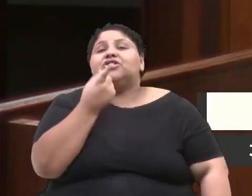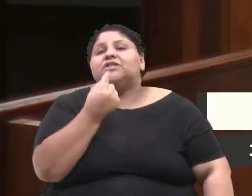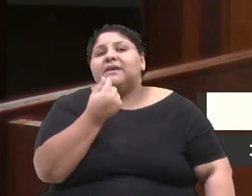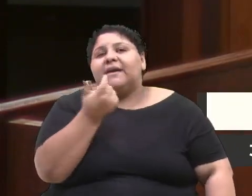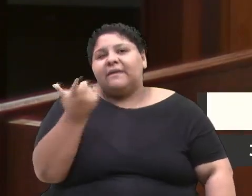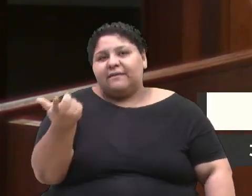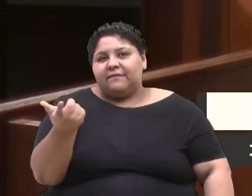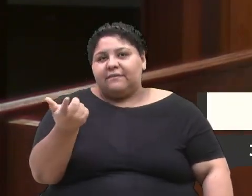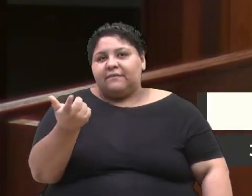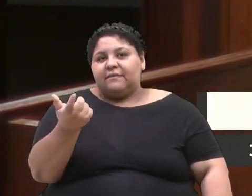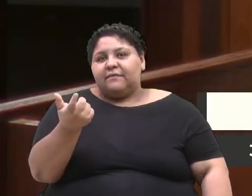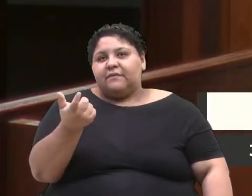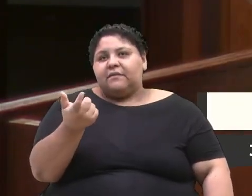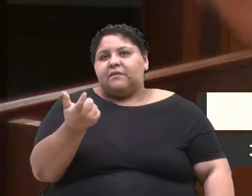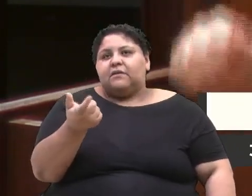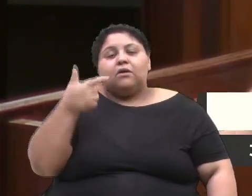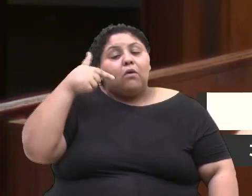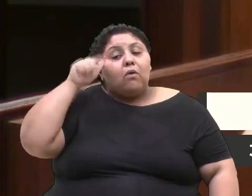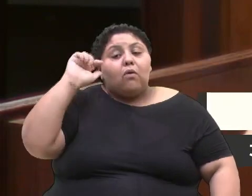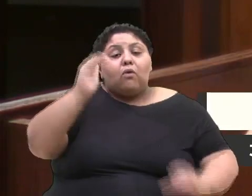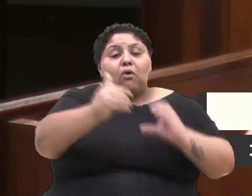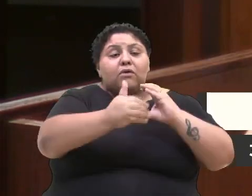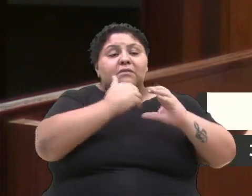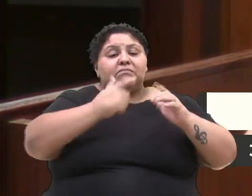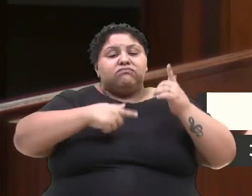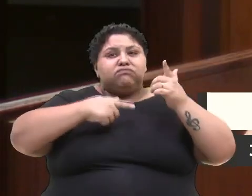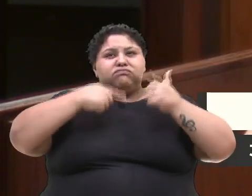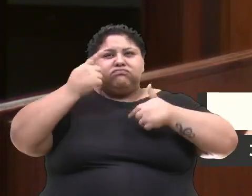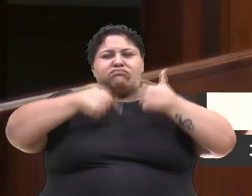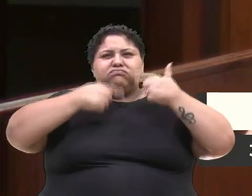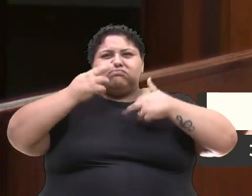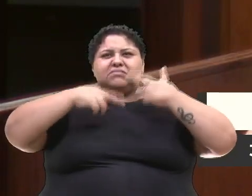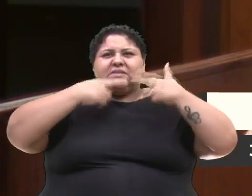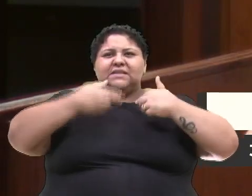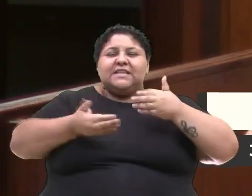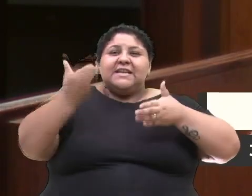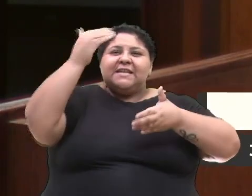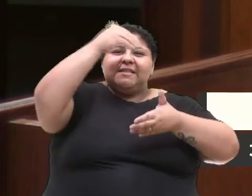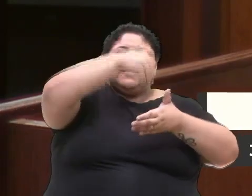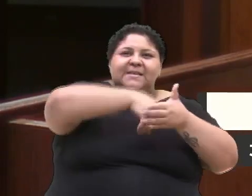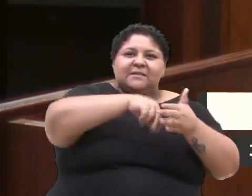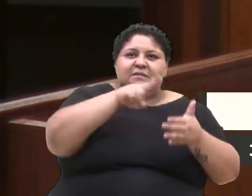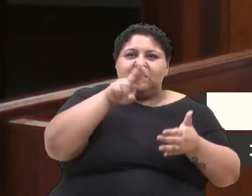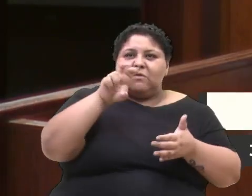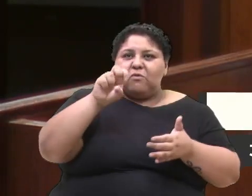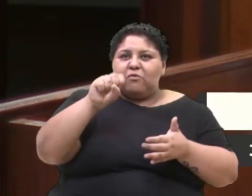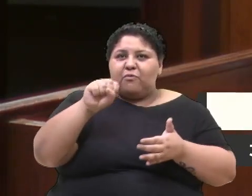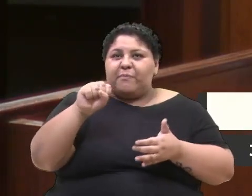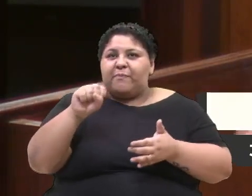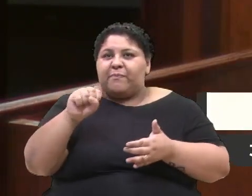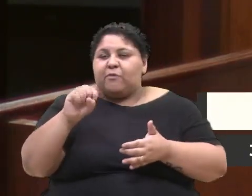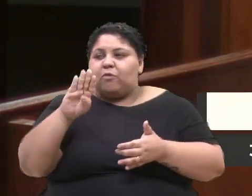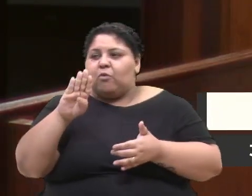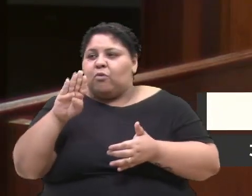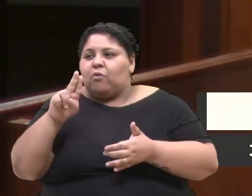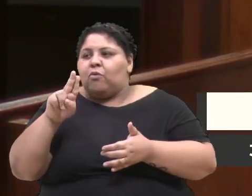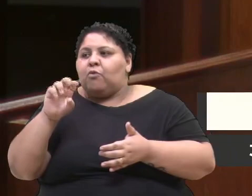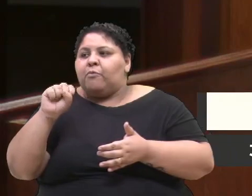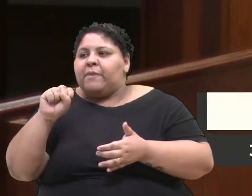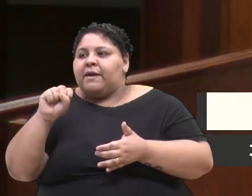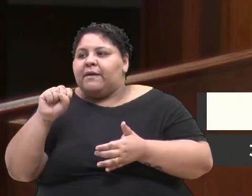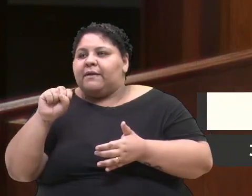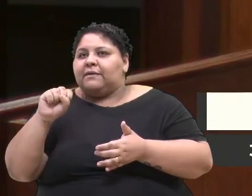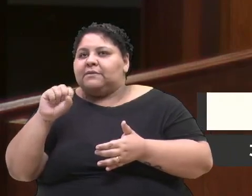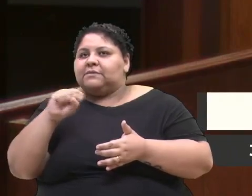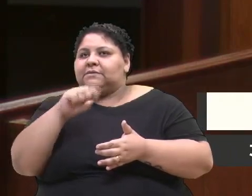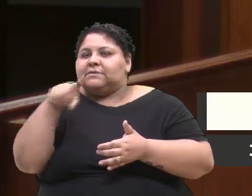está pingando dentro. Ontem recebi reclamação de goteira dentro da UBS São Caetano. Sim, mas não tem condições. Vamos deixar morrer as pessoas que